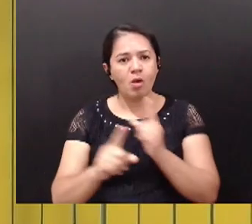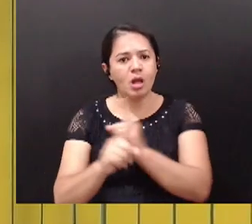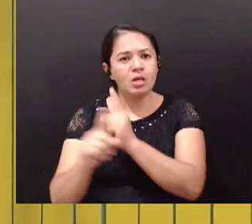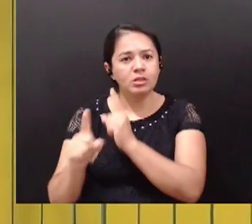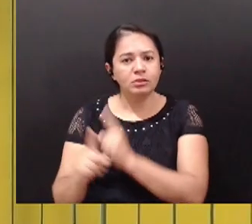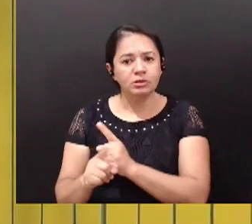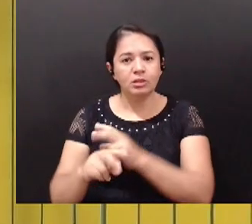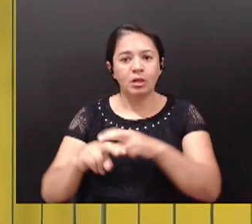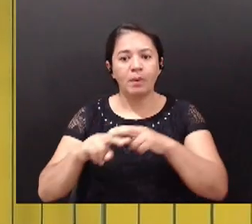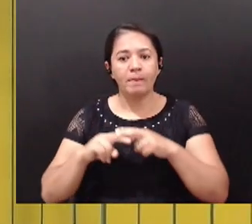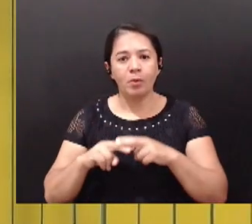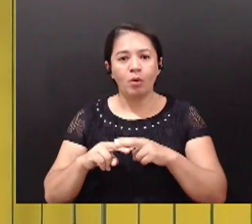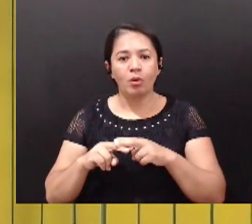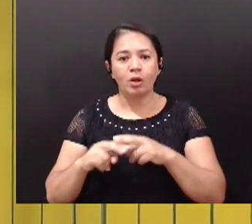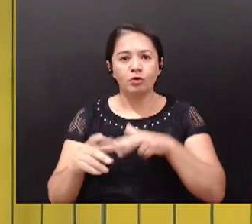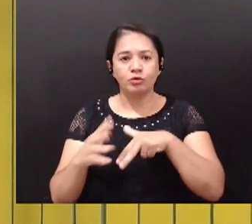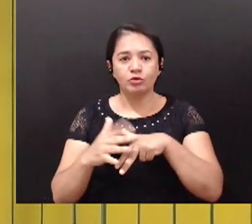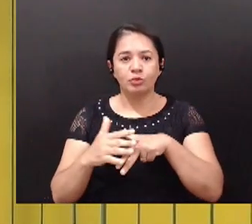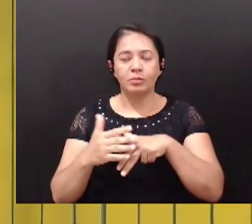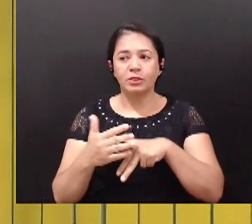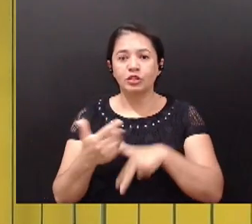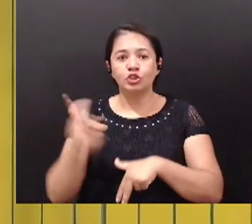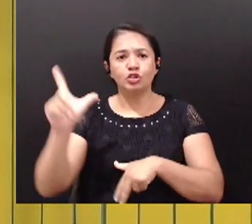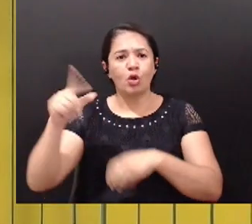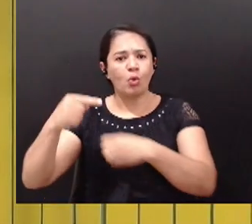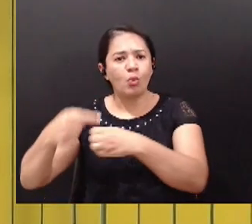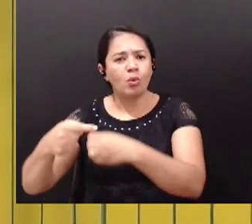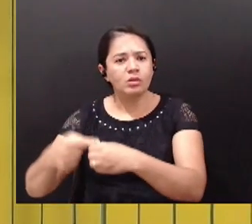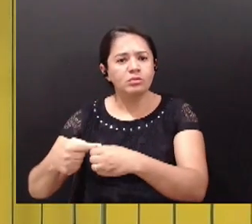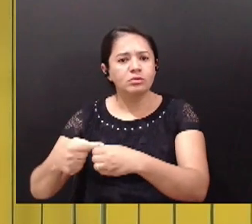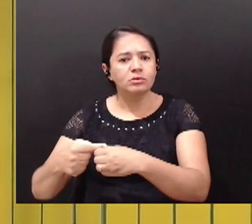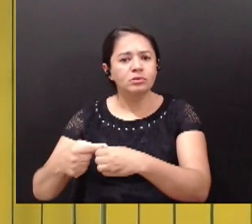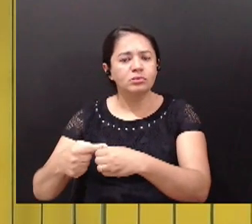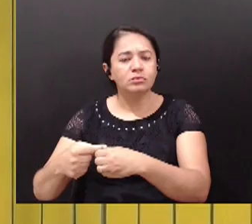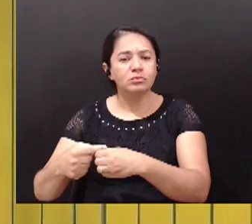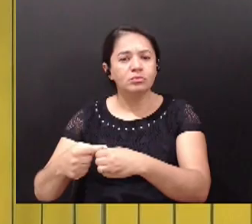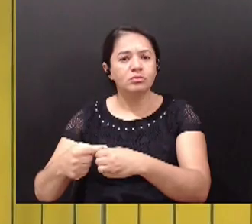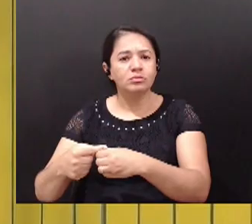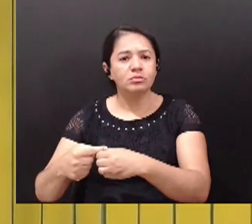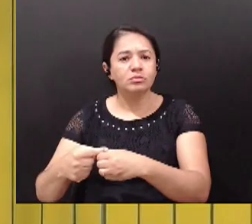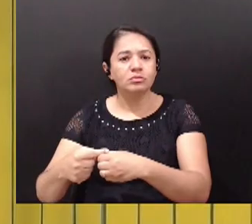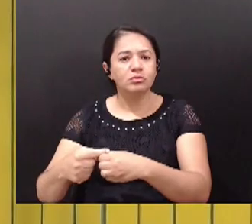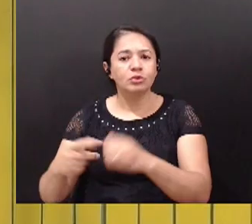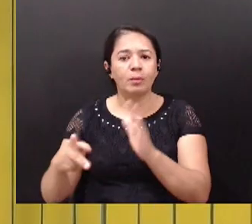do paciente não estar na mesma cidade onde ele tem o plano de saúde?